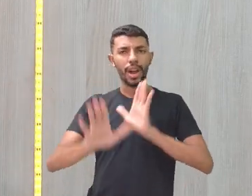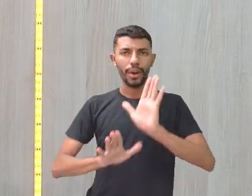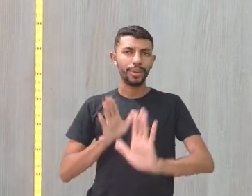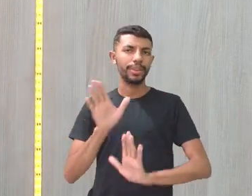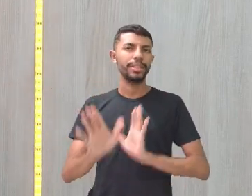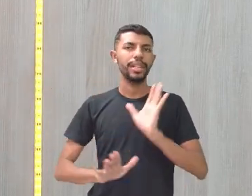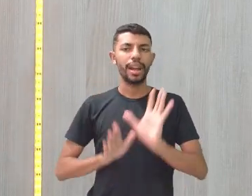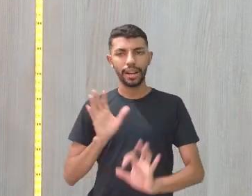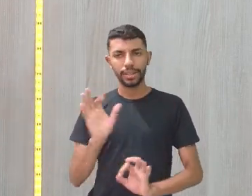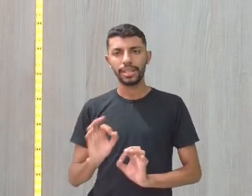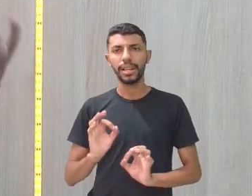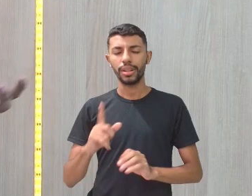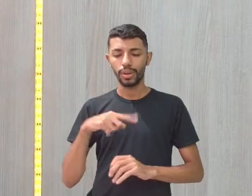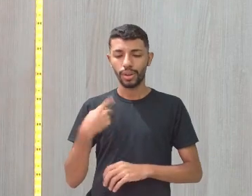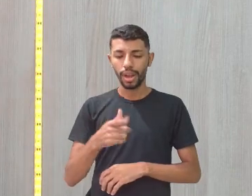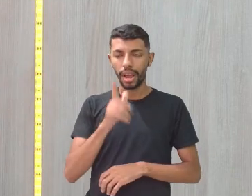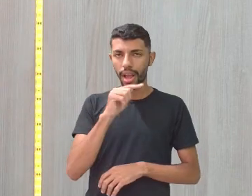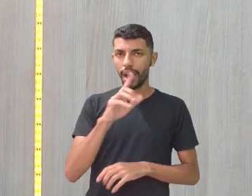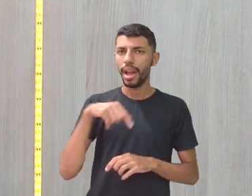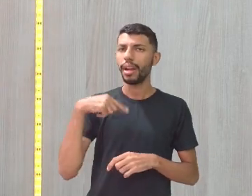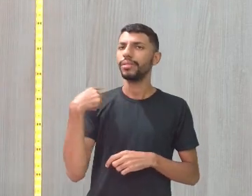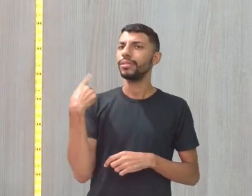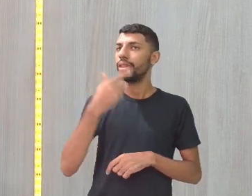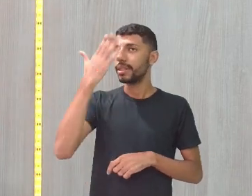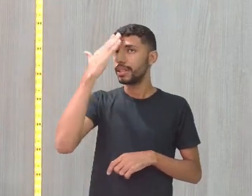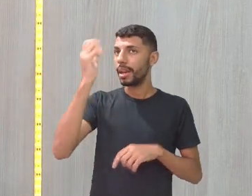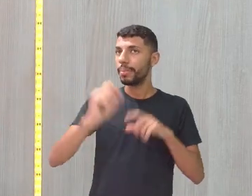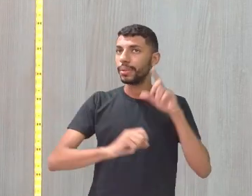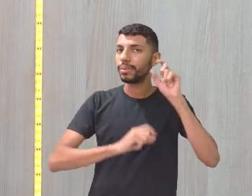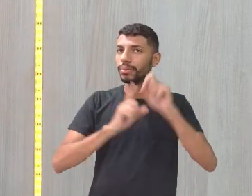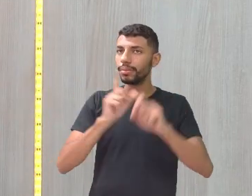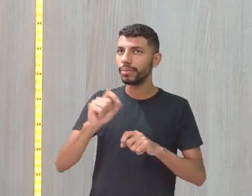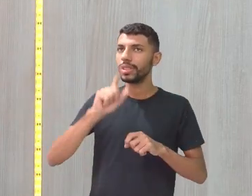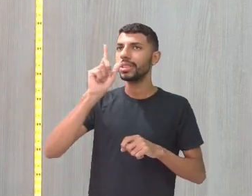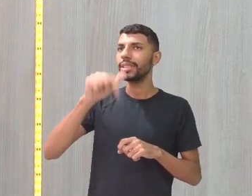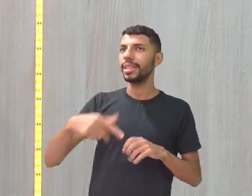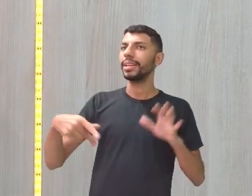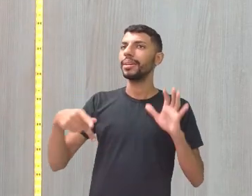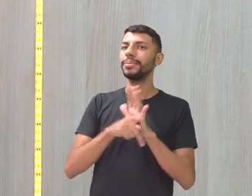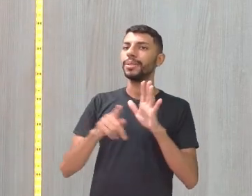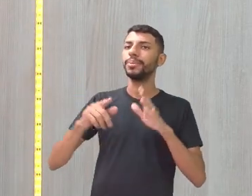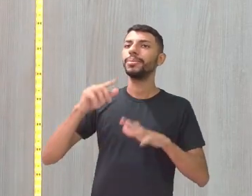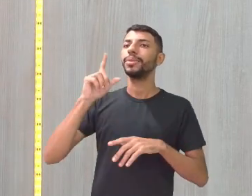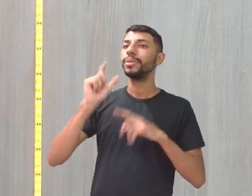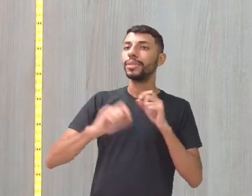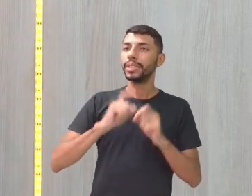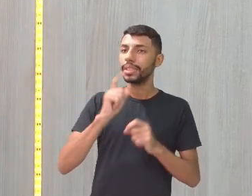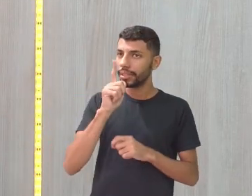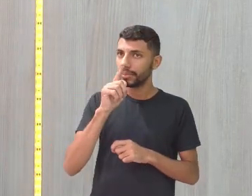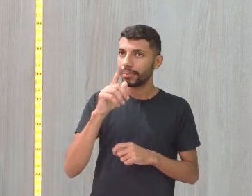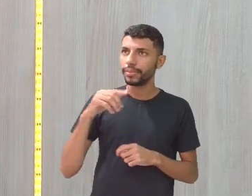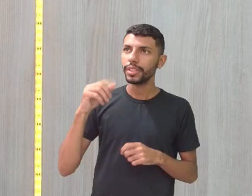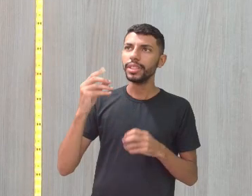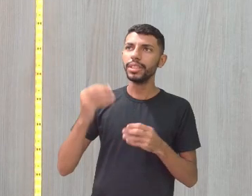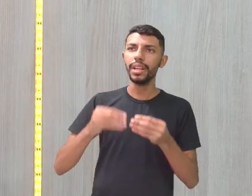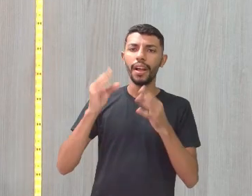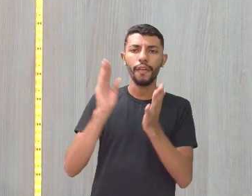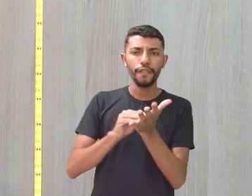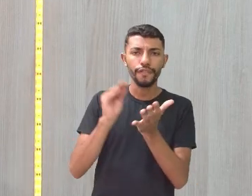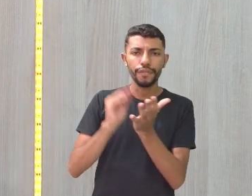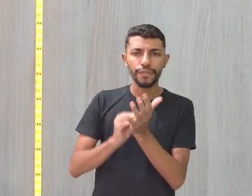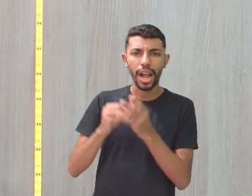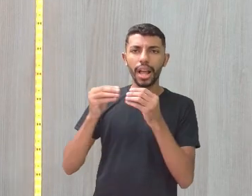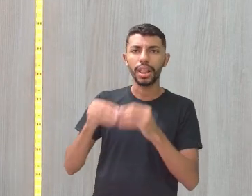hídrico, né? A água potável, né? A gente sabe que por ser um recurso que está sendo muito Escasso,